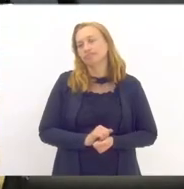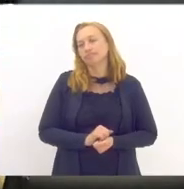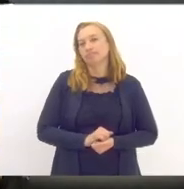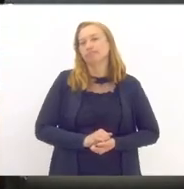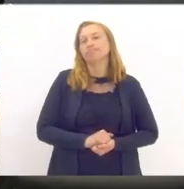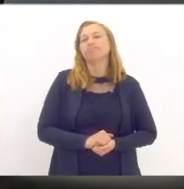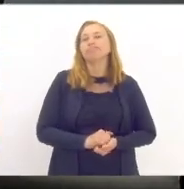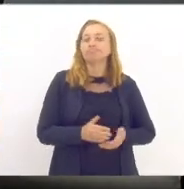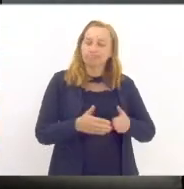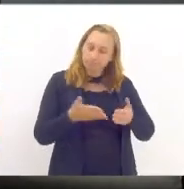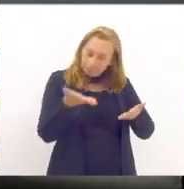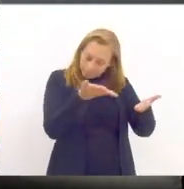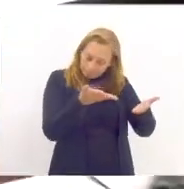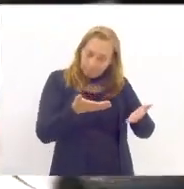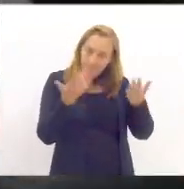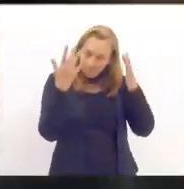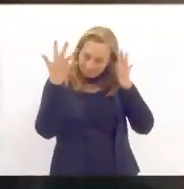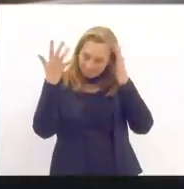Por favor.